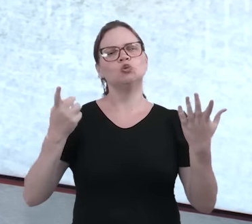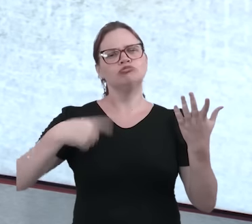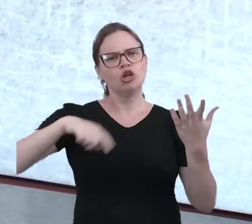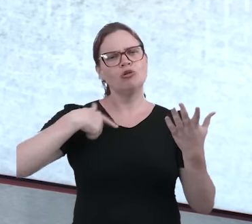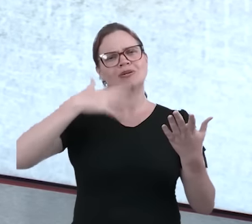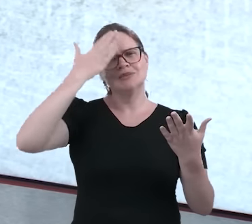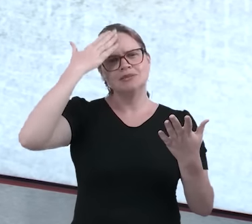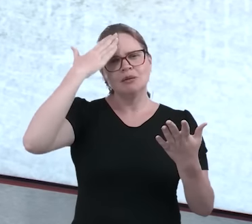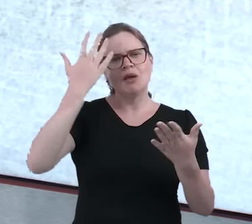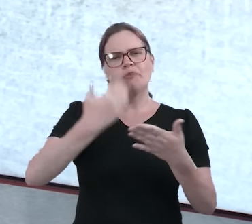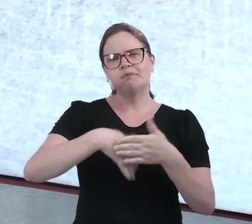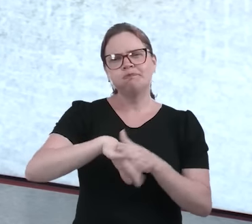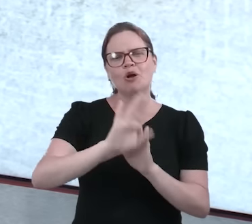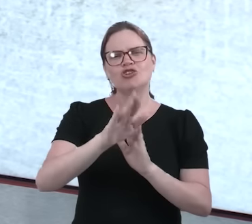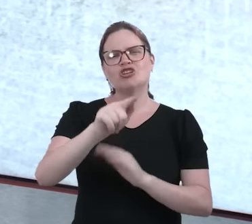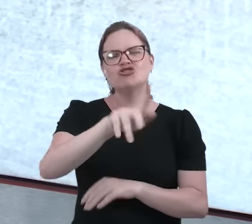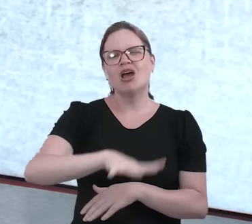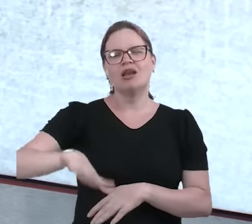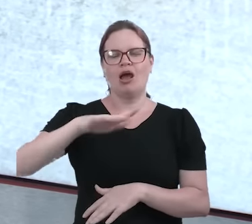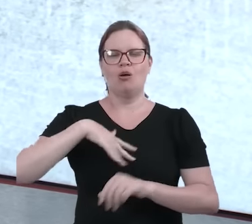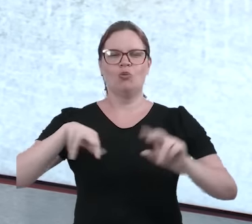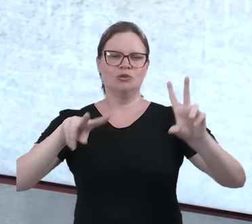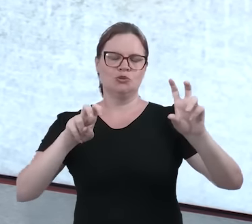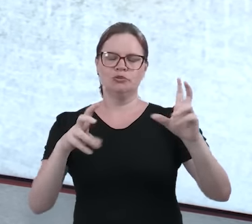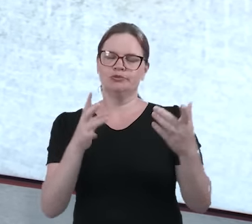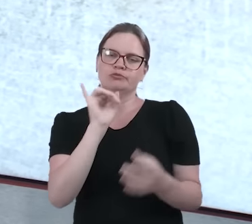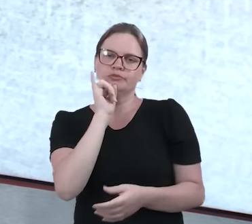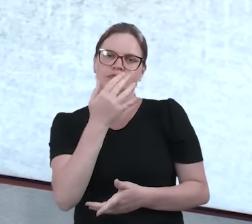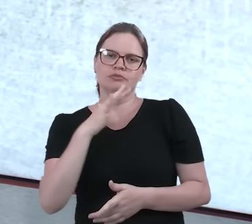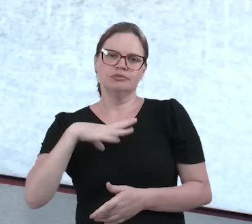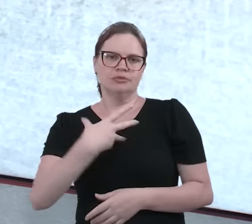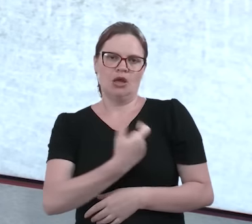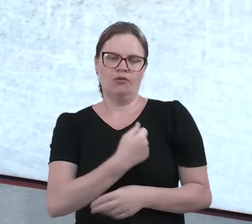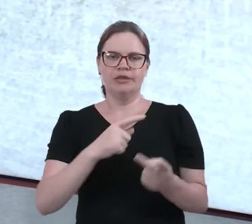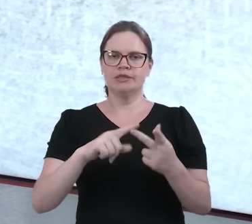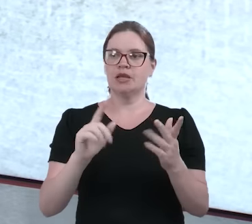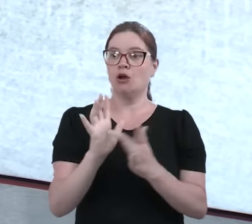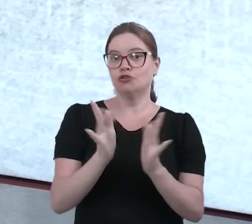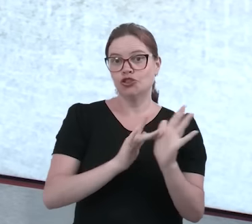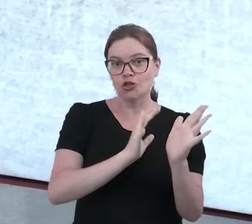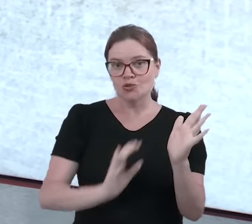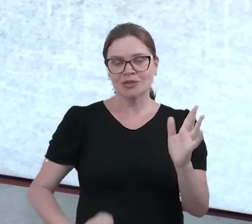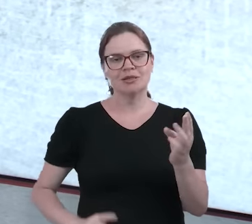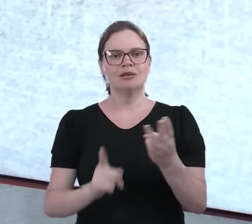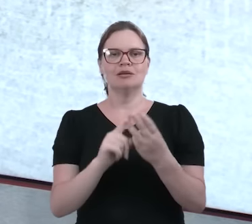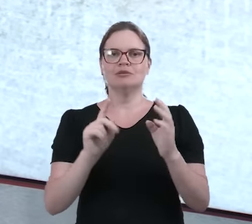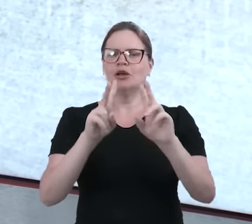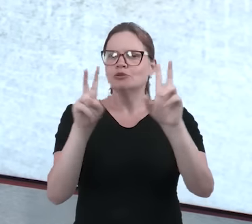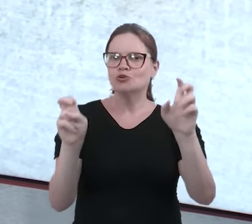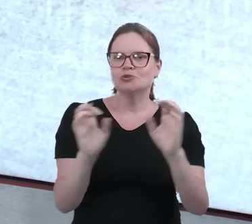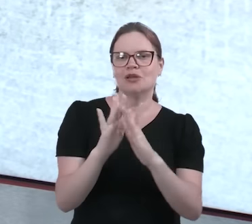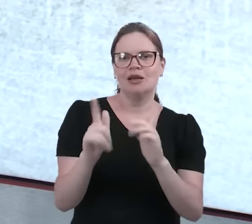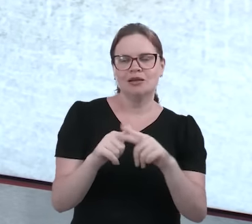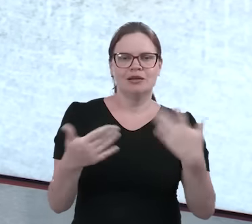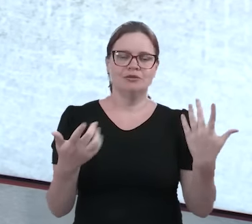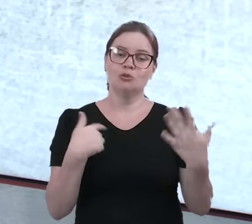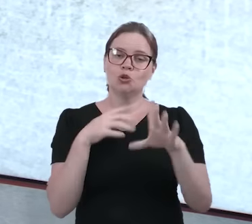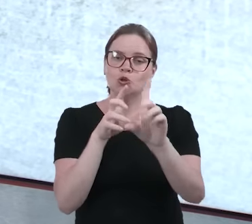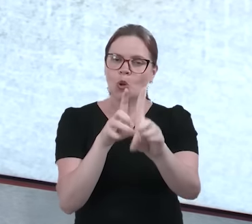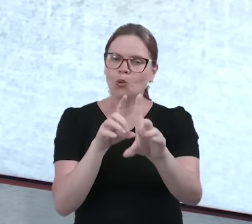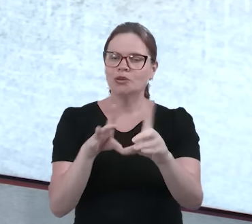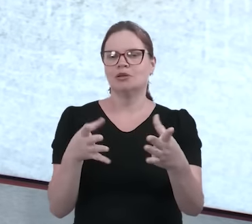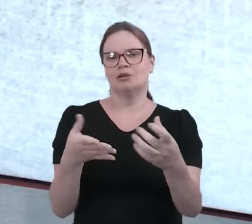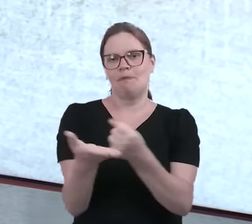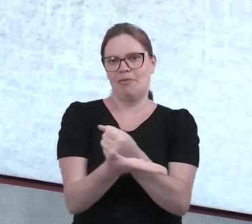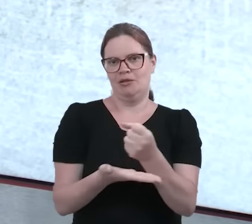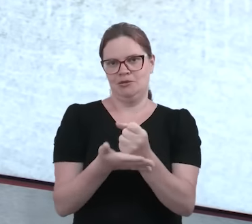maneira geral, como, por exemplo, de salvação, a respeito de Jesus Cristo, a respeito da igreja. Então, são doutrinas básicas da Bíblia. E que